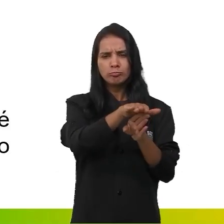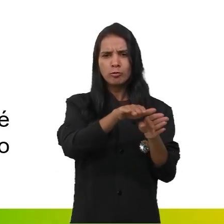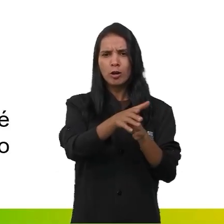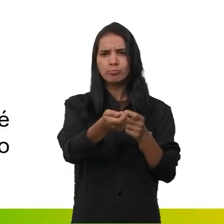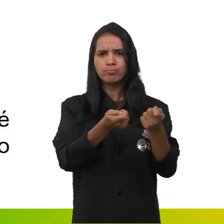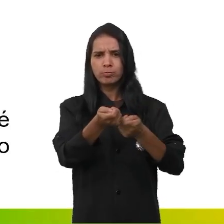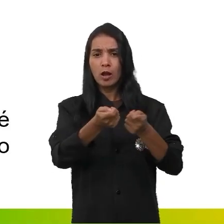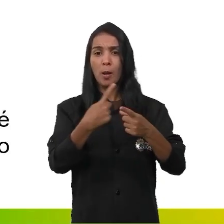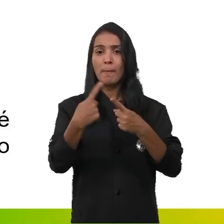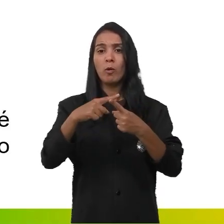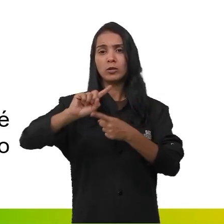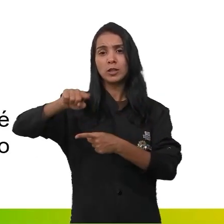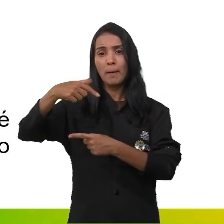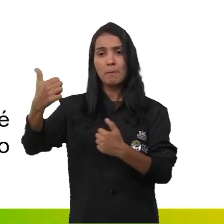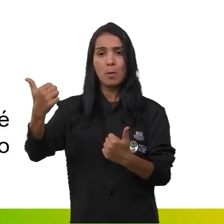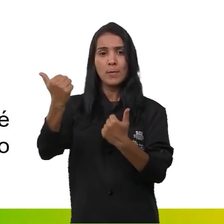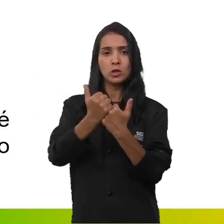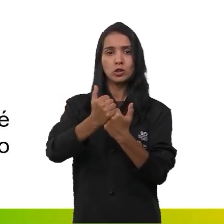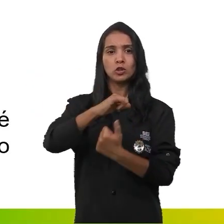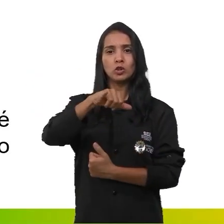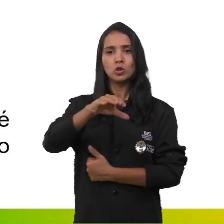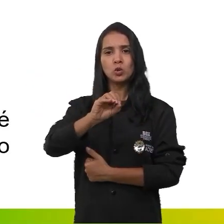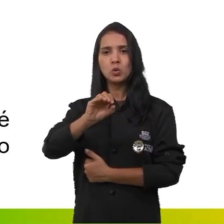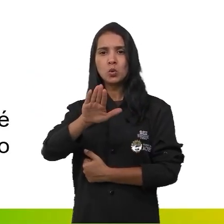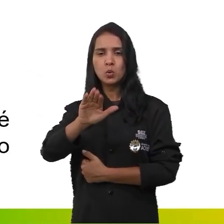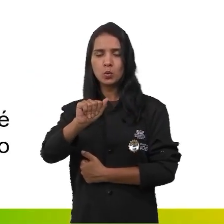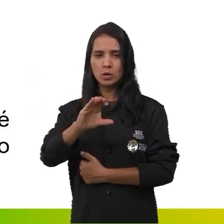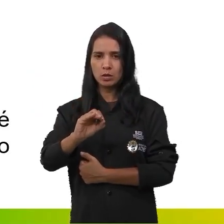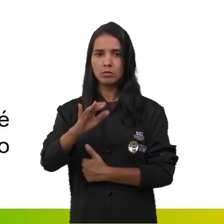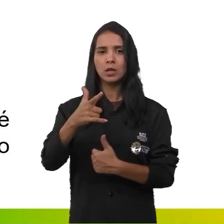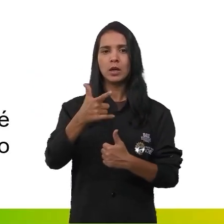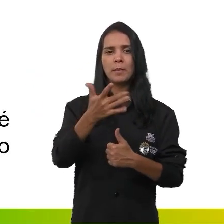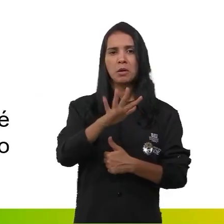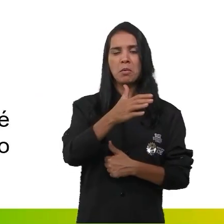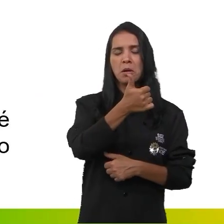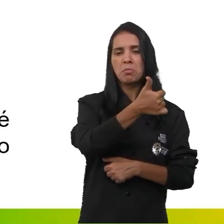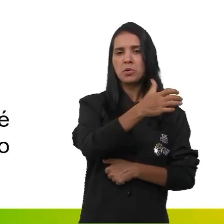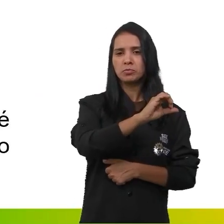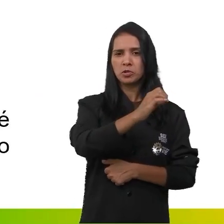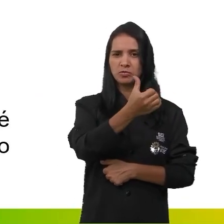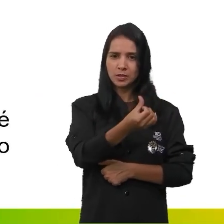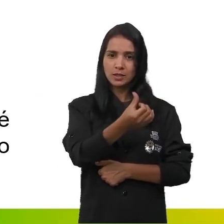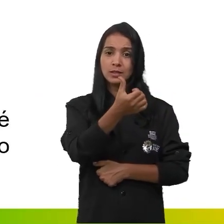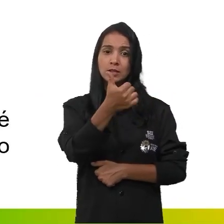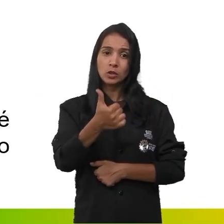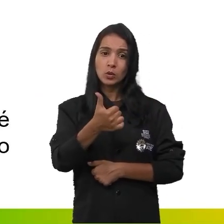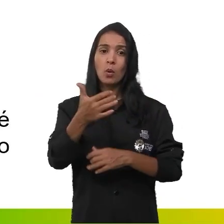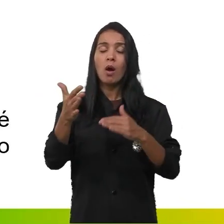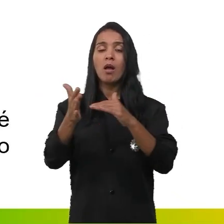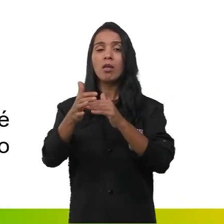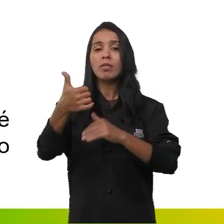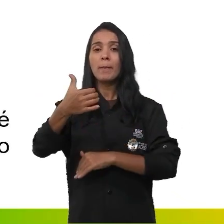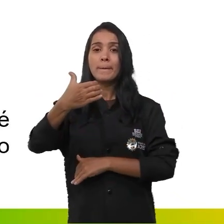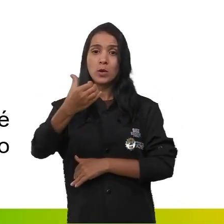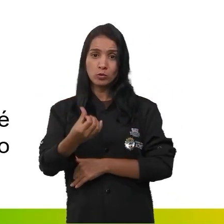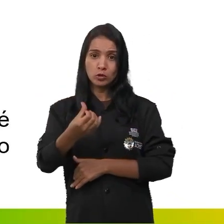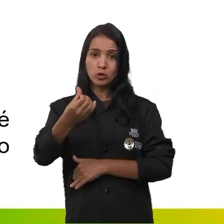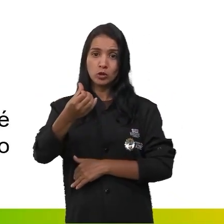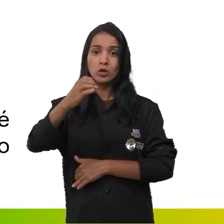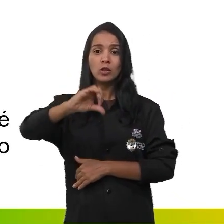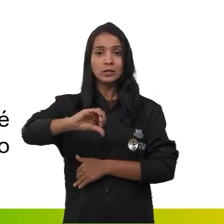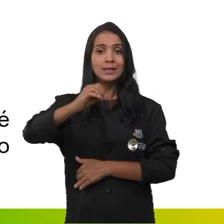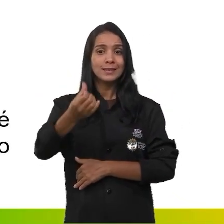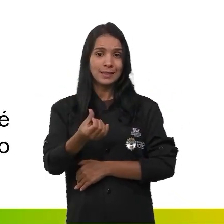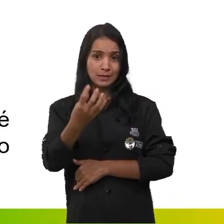foi João Goulart, que ficou de 1961 a 1964. De 64 a 85 ocorre